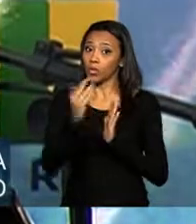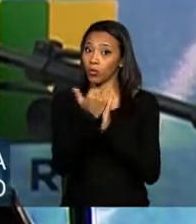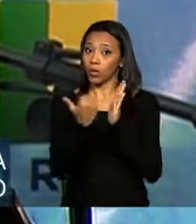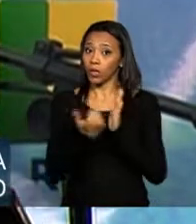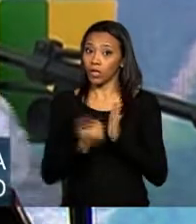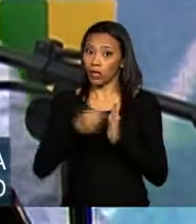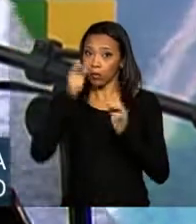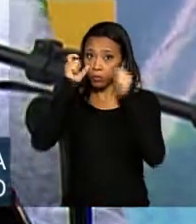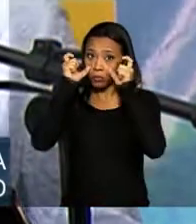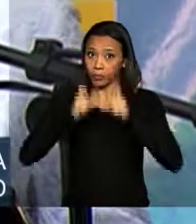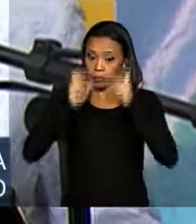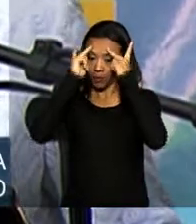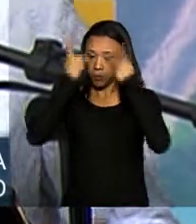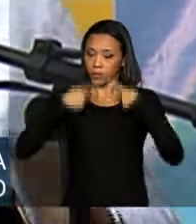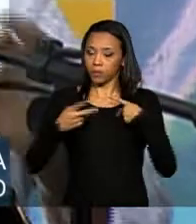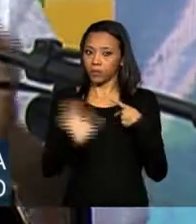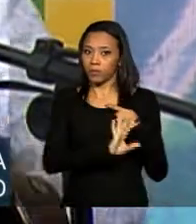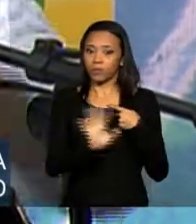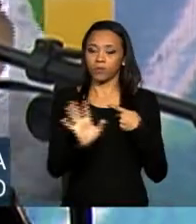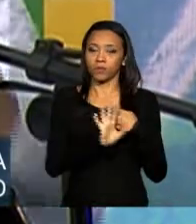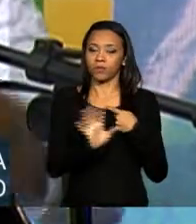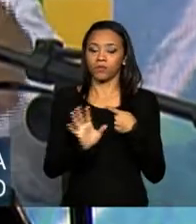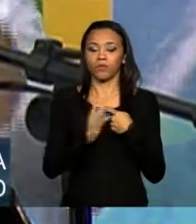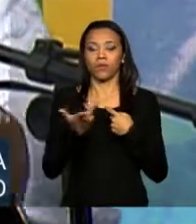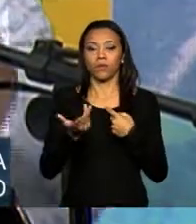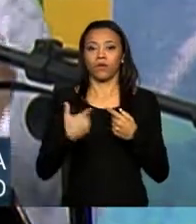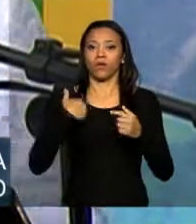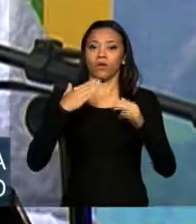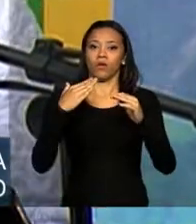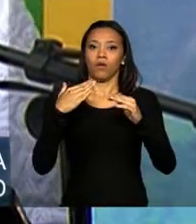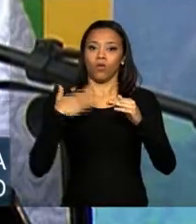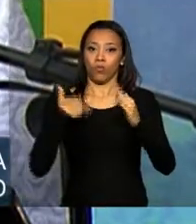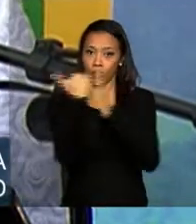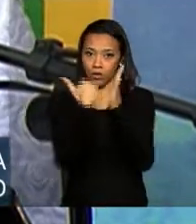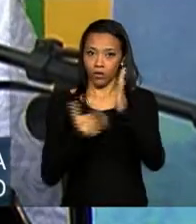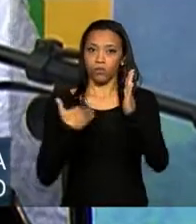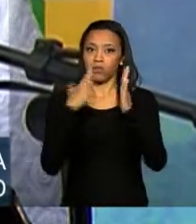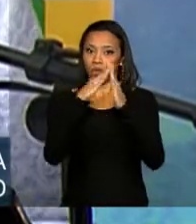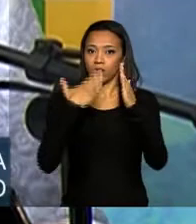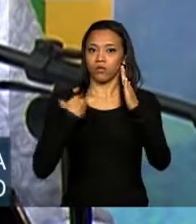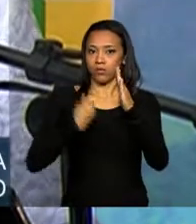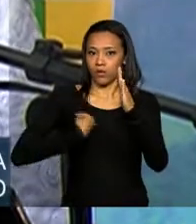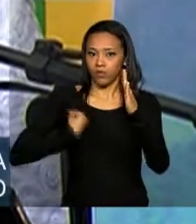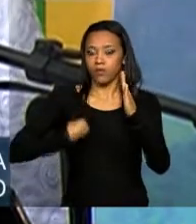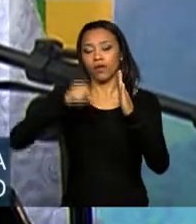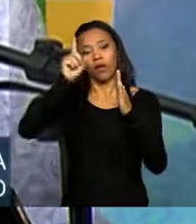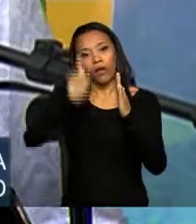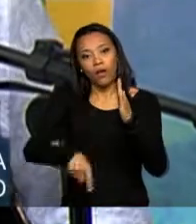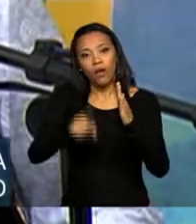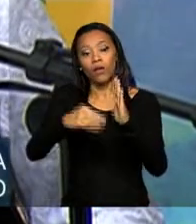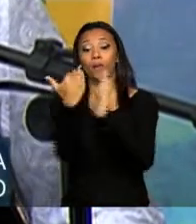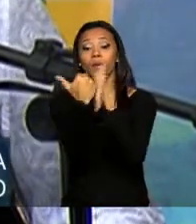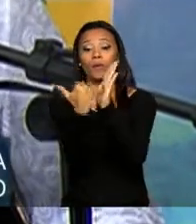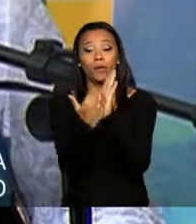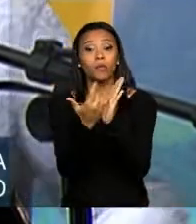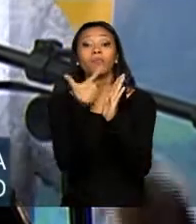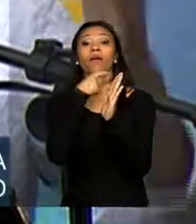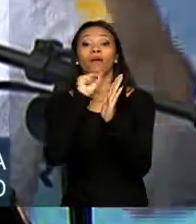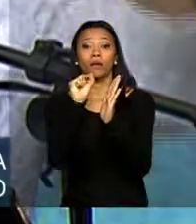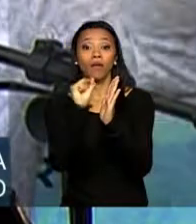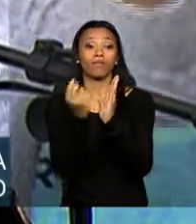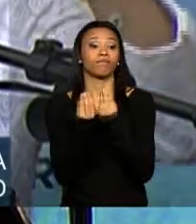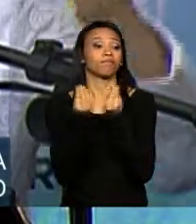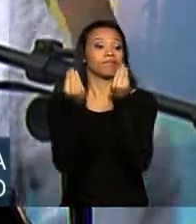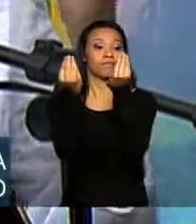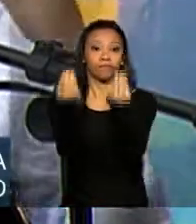intenções o Minha Casa Minha Vida é eminentemente um programa destinado e para aqueles